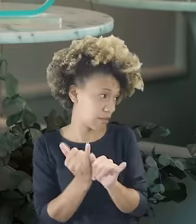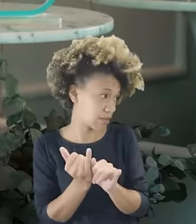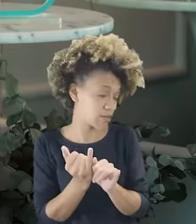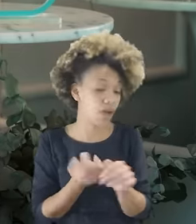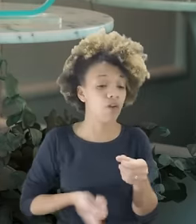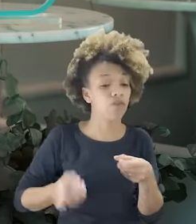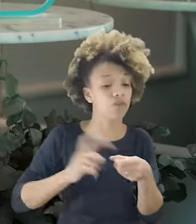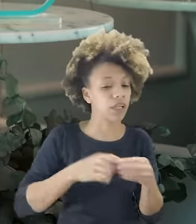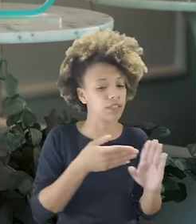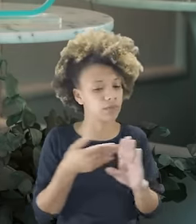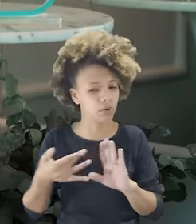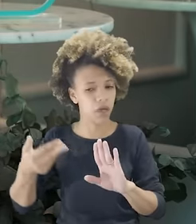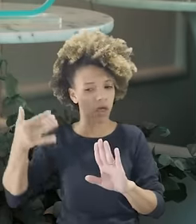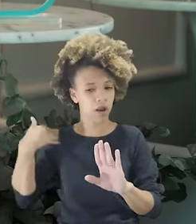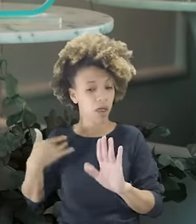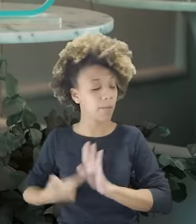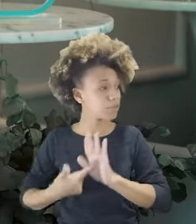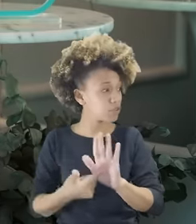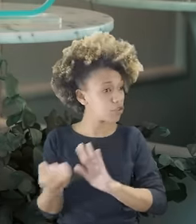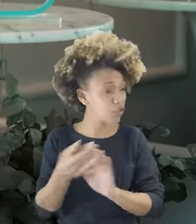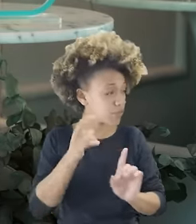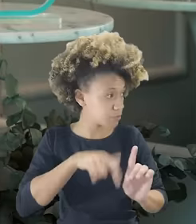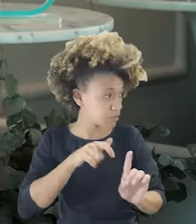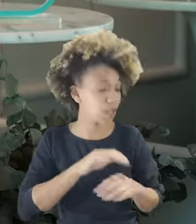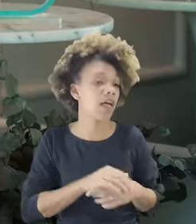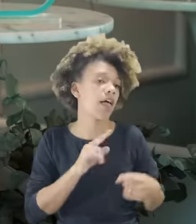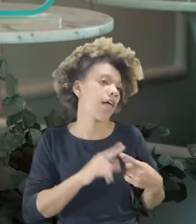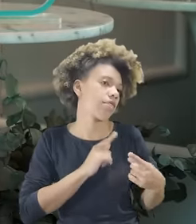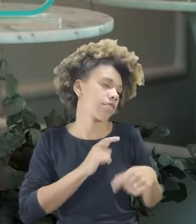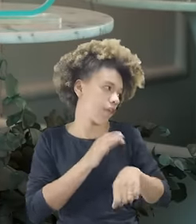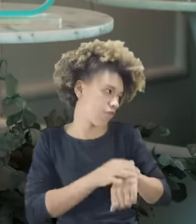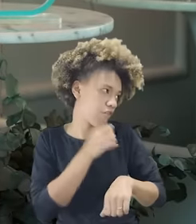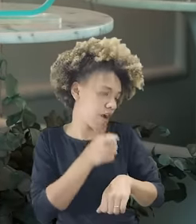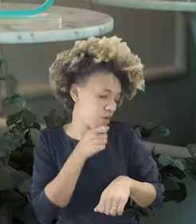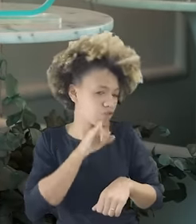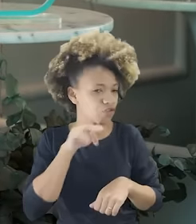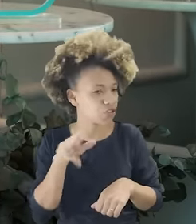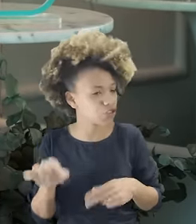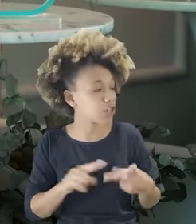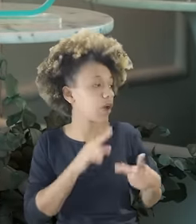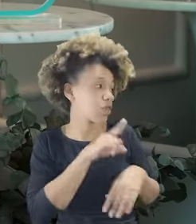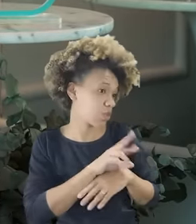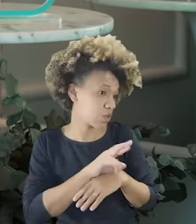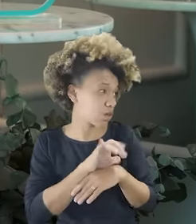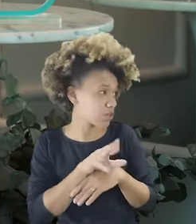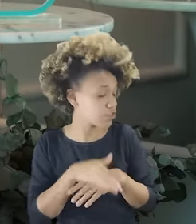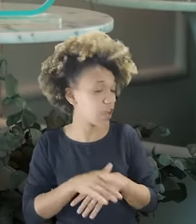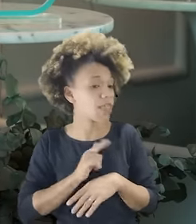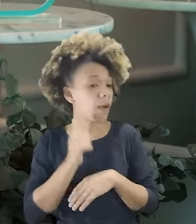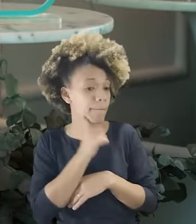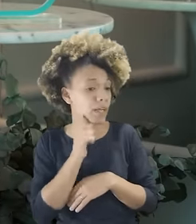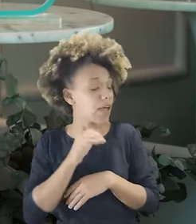internet voltasse no tempo e agora tá trazendo vários novos personagens tem o falso que faz o Jorginho tem você que faz a doutora Rosângela